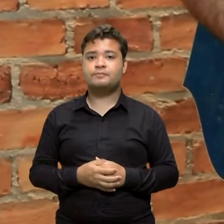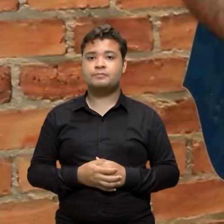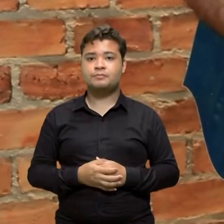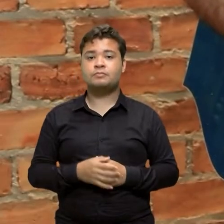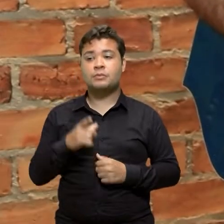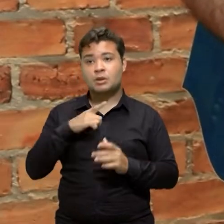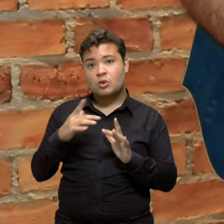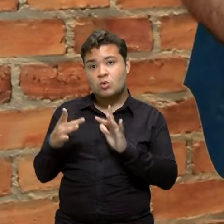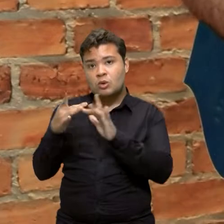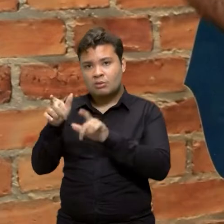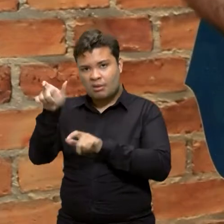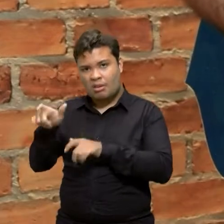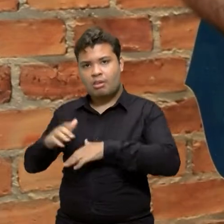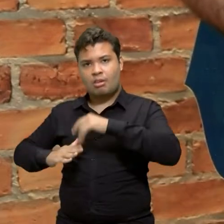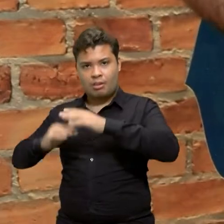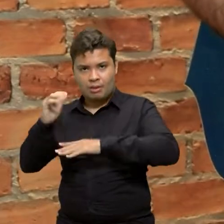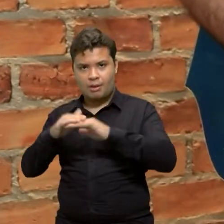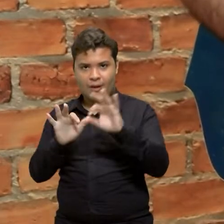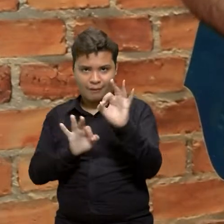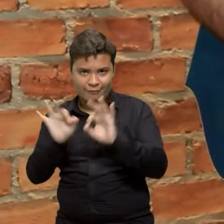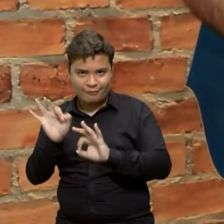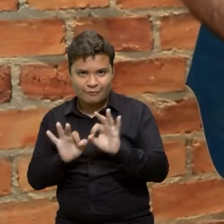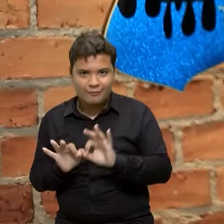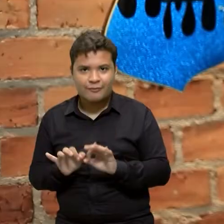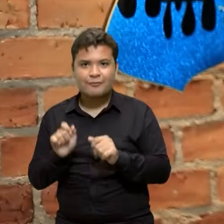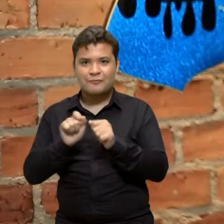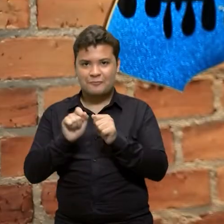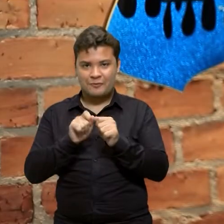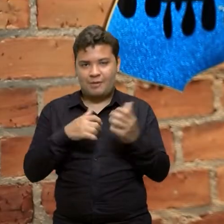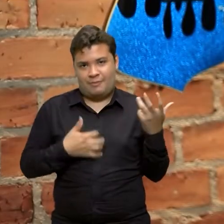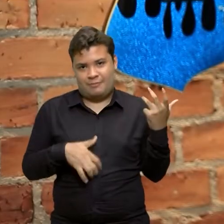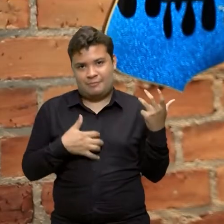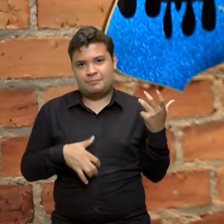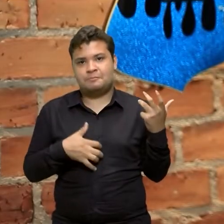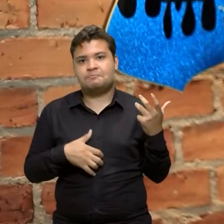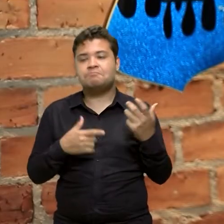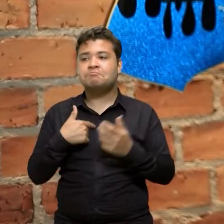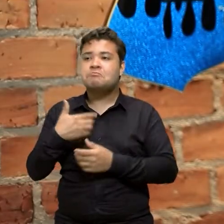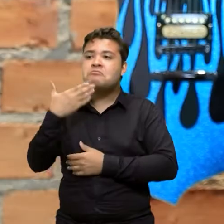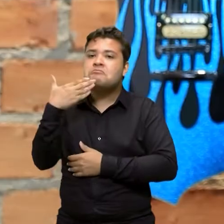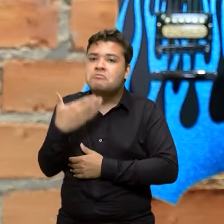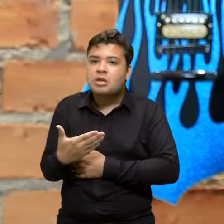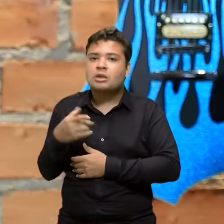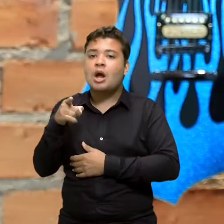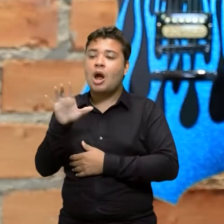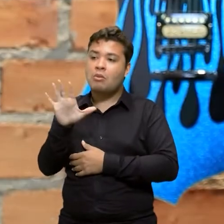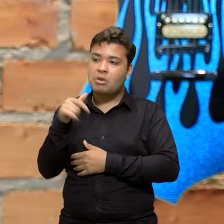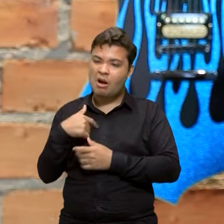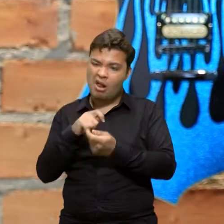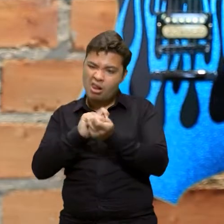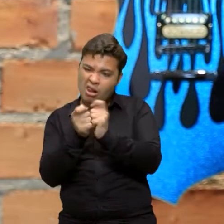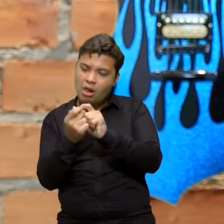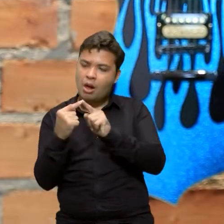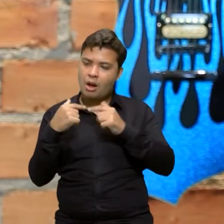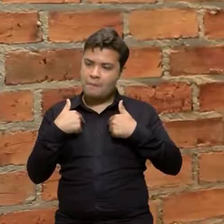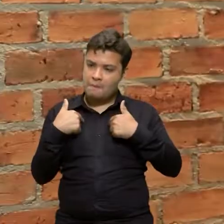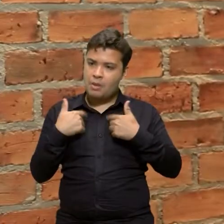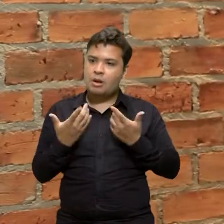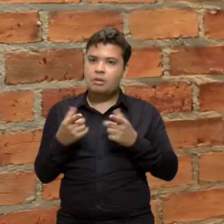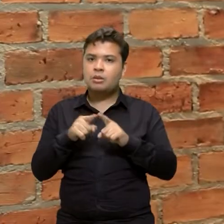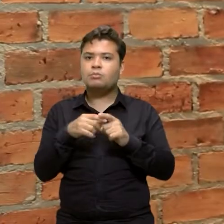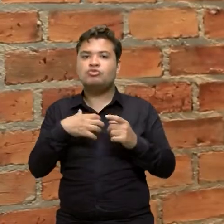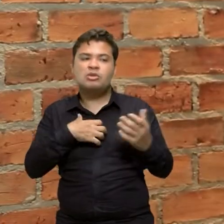com o contato com o luthier, você consegue pedir, né, solicitar que esse instrumento ele seja mais a sua cara.